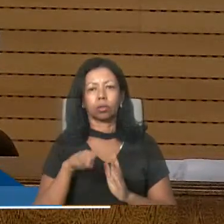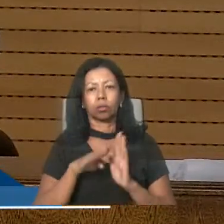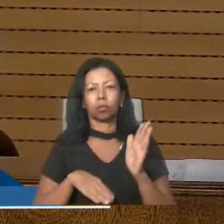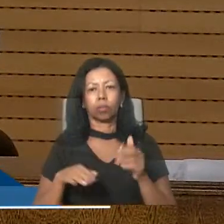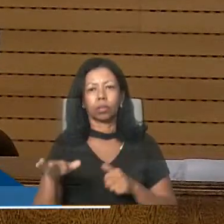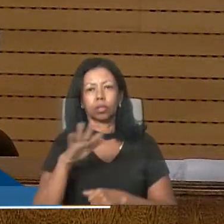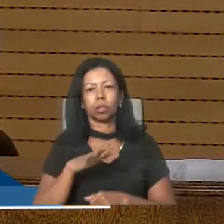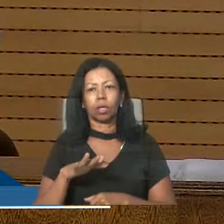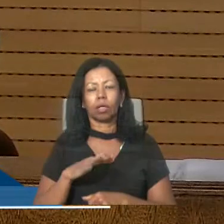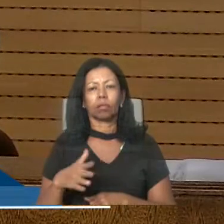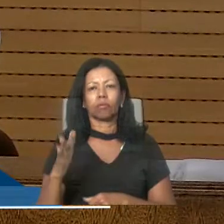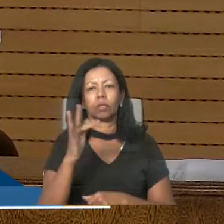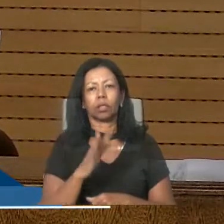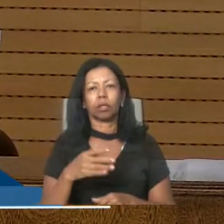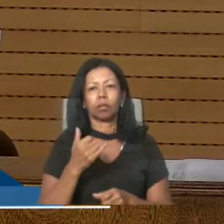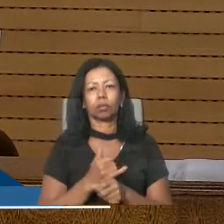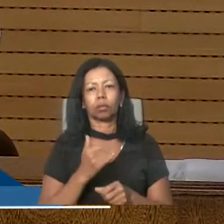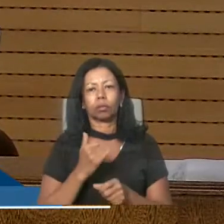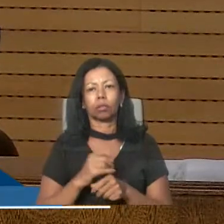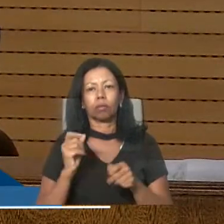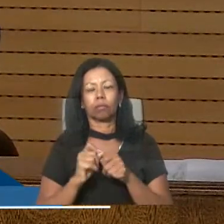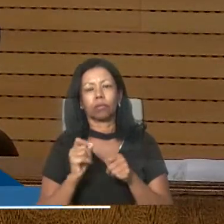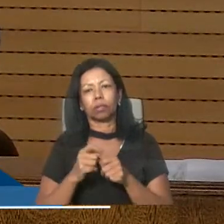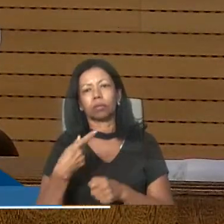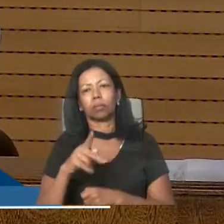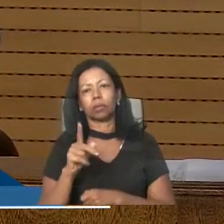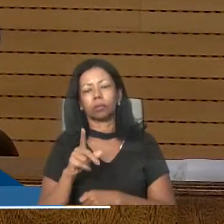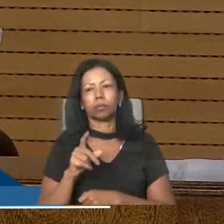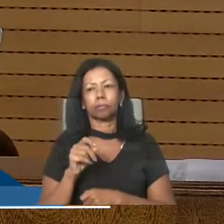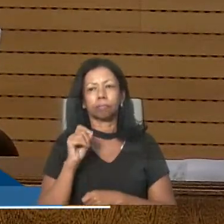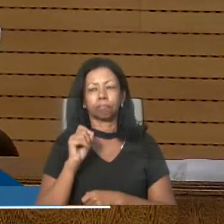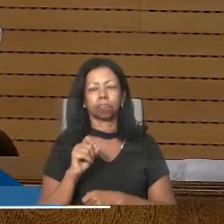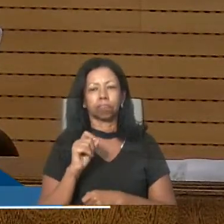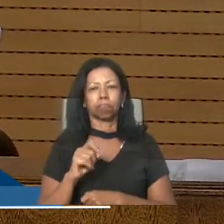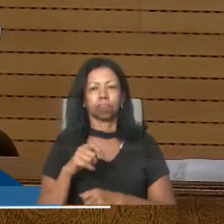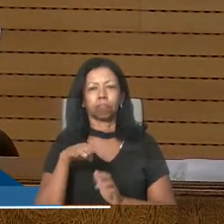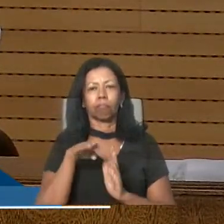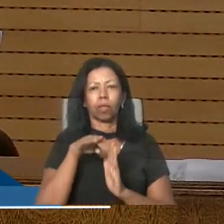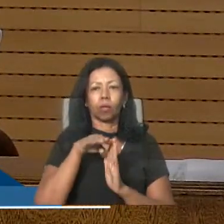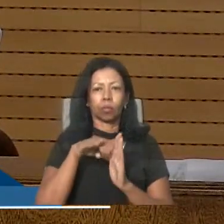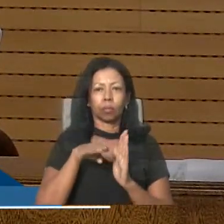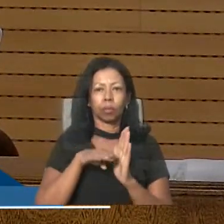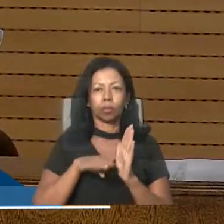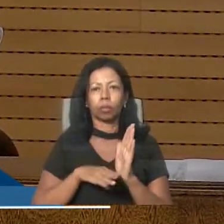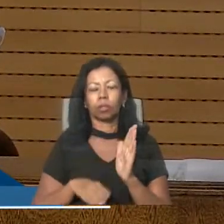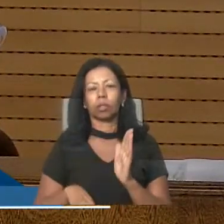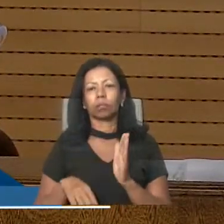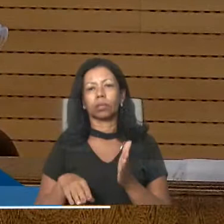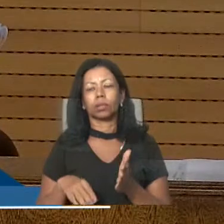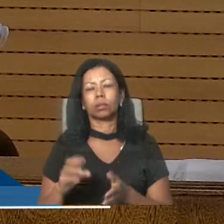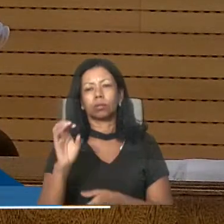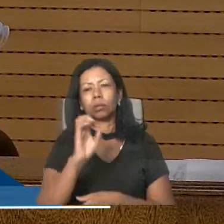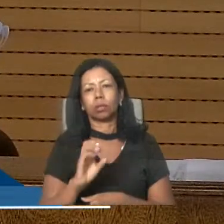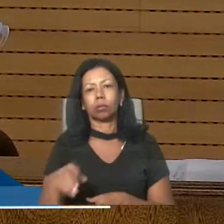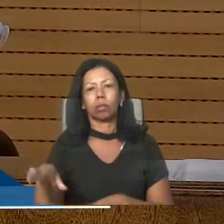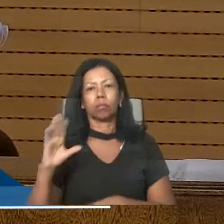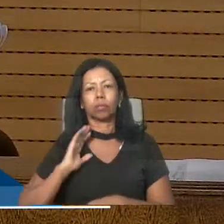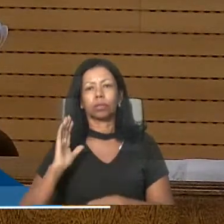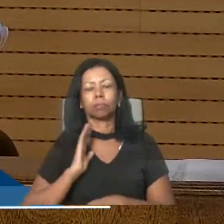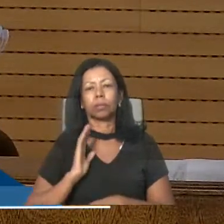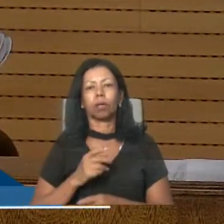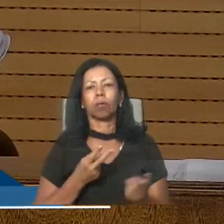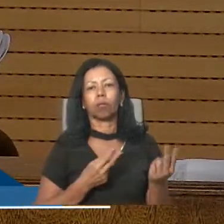à esfera federal e à coordenação e execução dos respectivos programas, às esferas estadual e municipal, bem